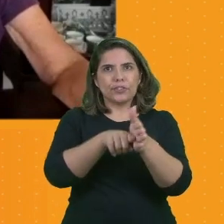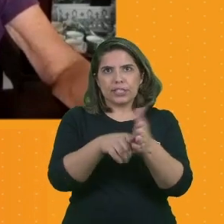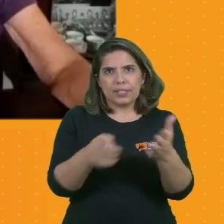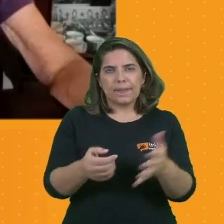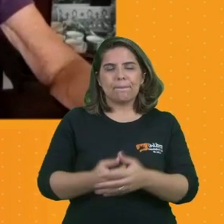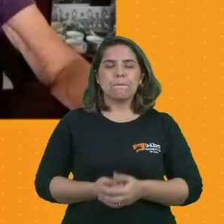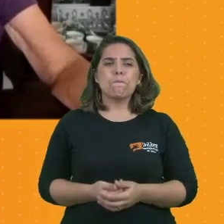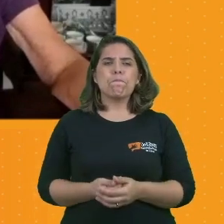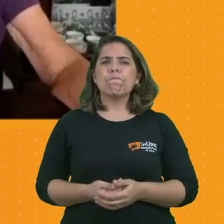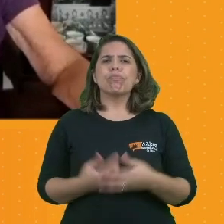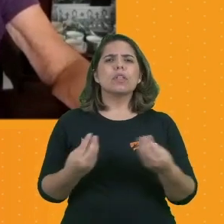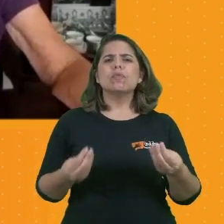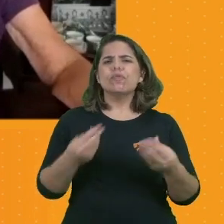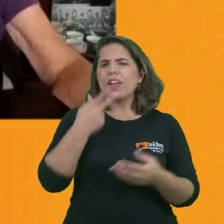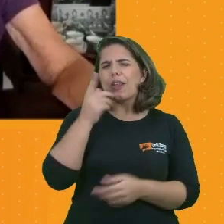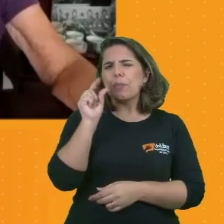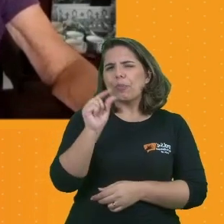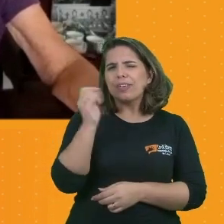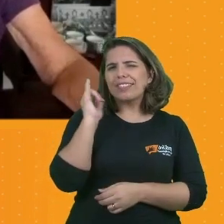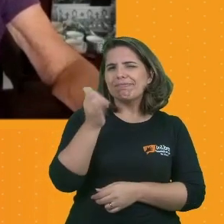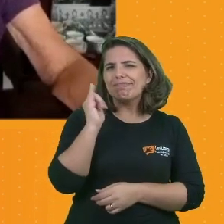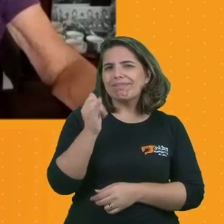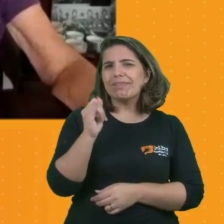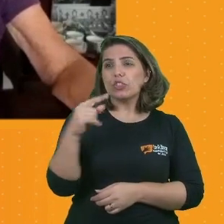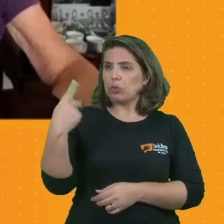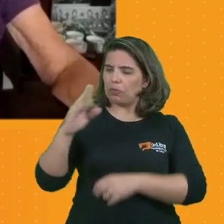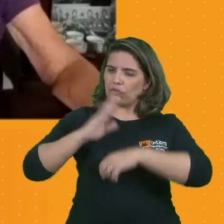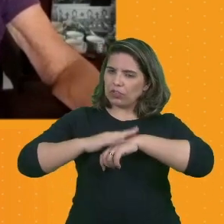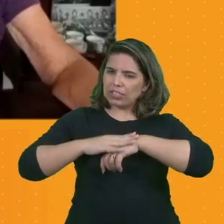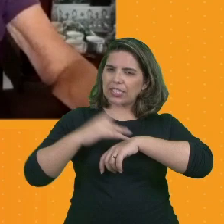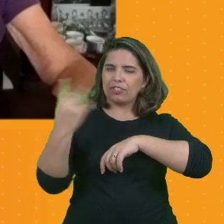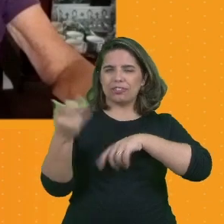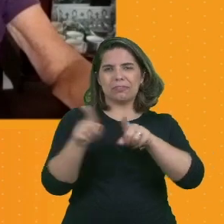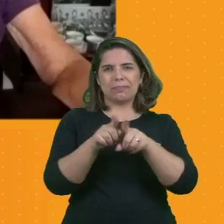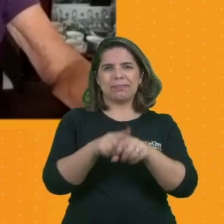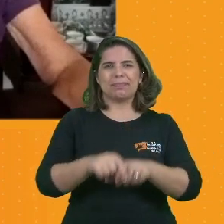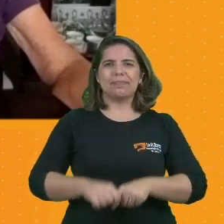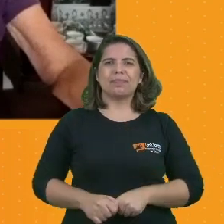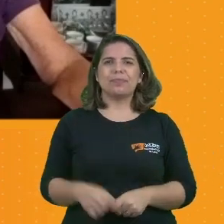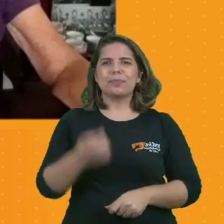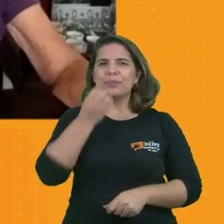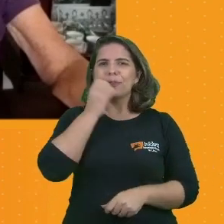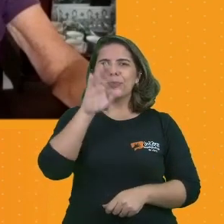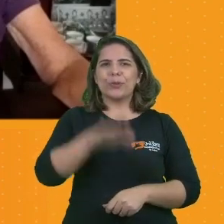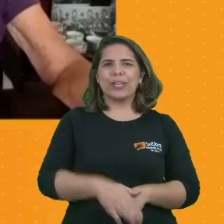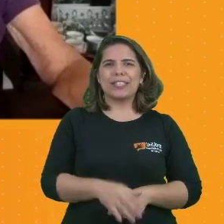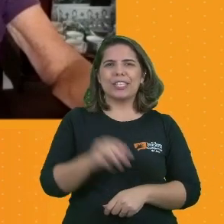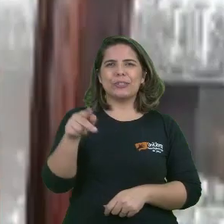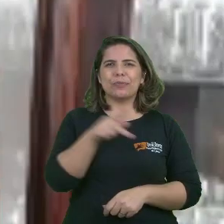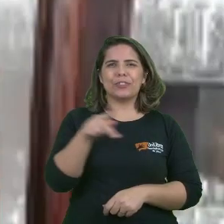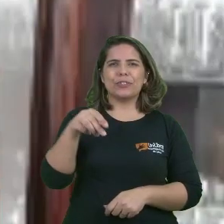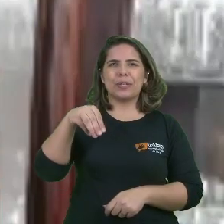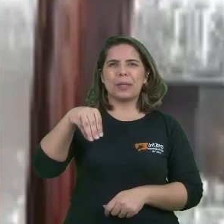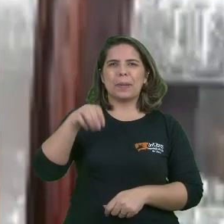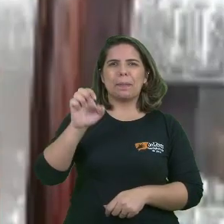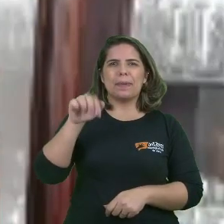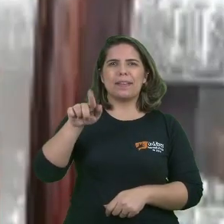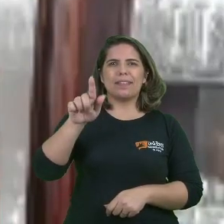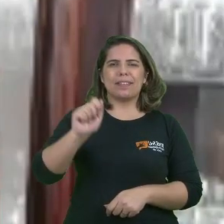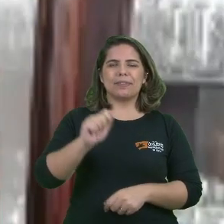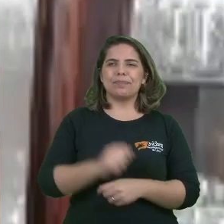nesse país com tem um pouco de vocês sobre vocês nesse momento Boa Tarde Professora menga